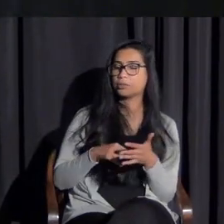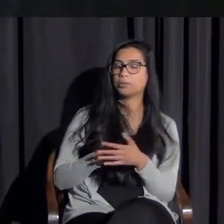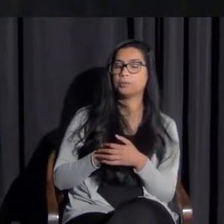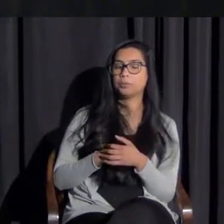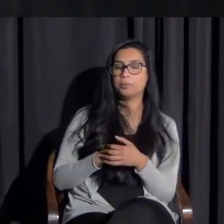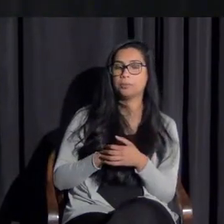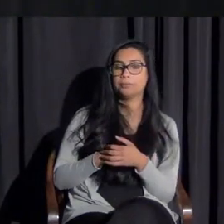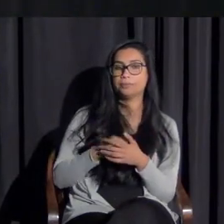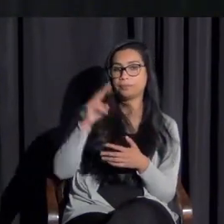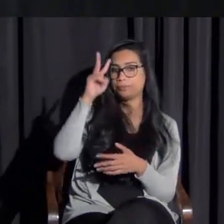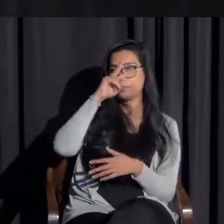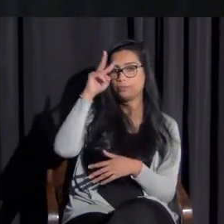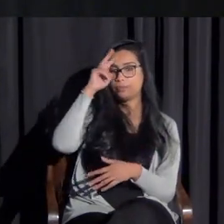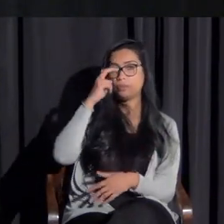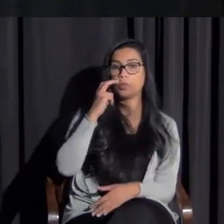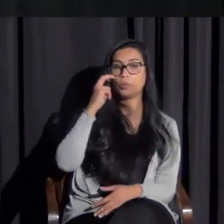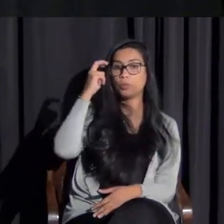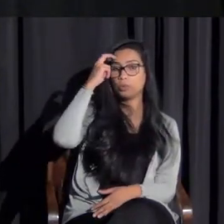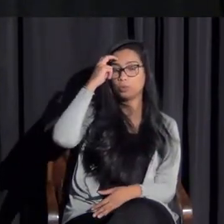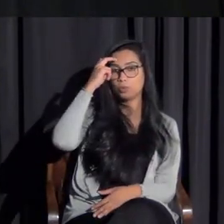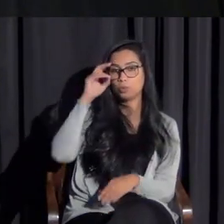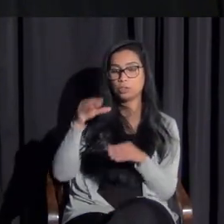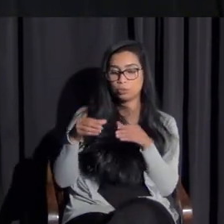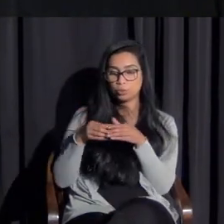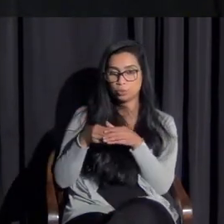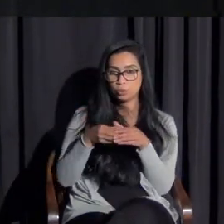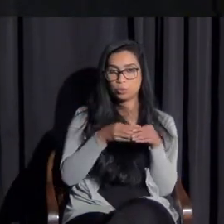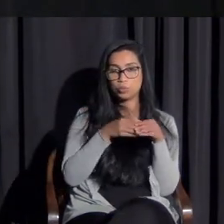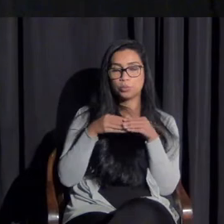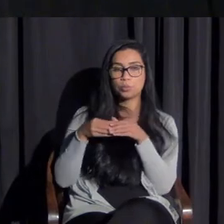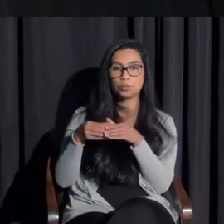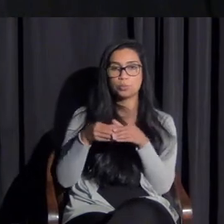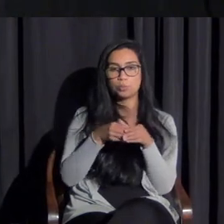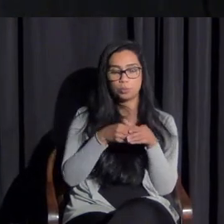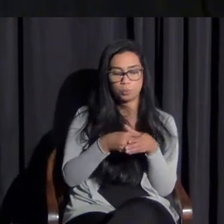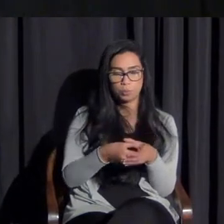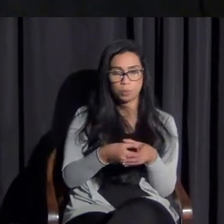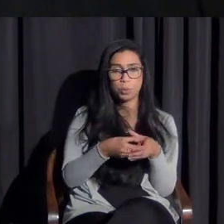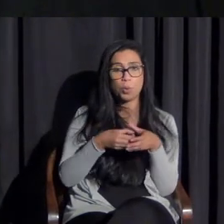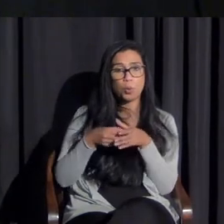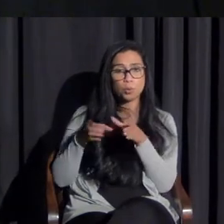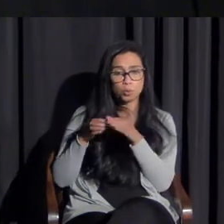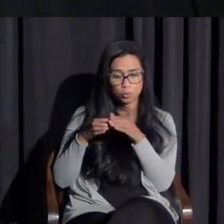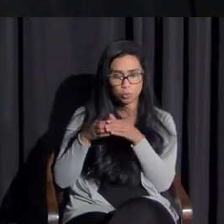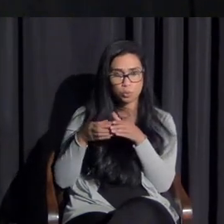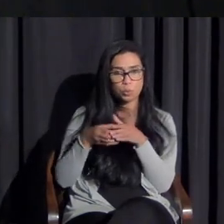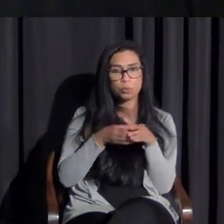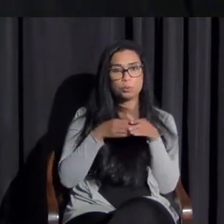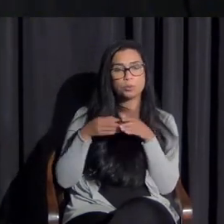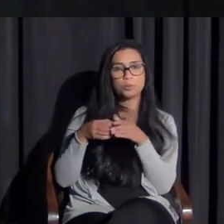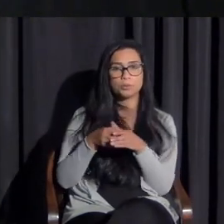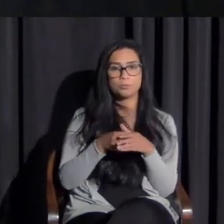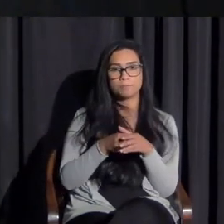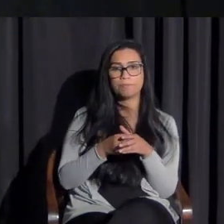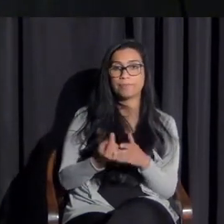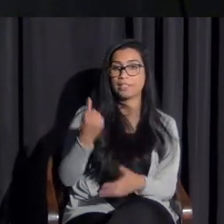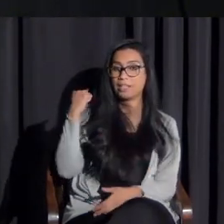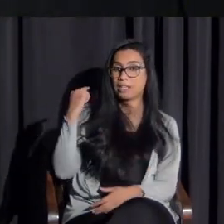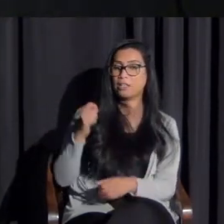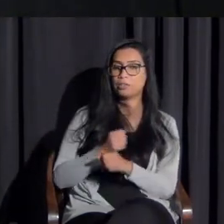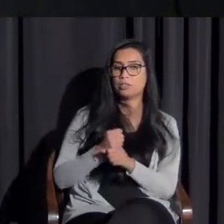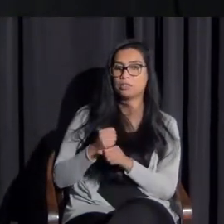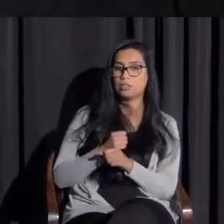isso de cultura minúscula dos grupos escolares, como as escolas de ensino fundamental eram chamadas à época, né, lá nos anos